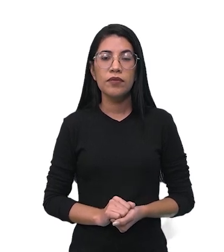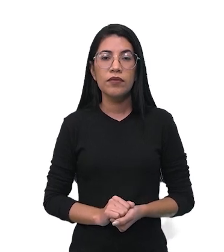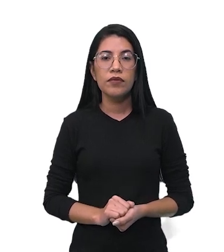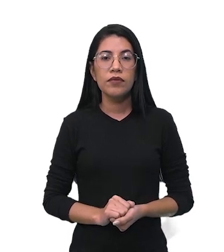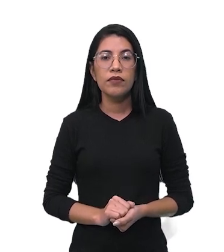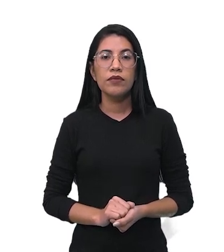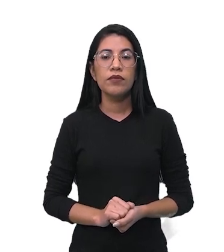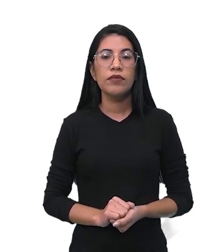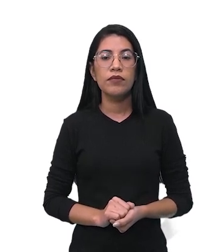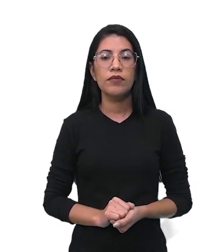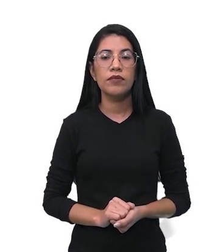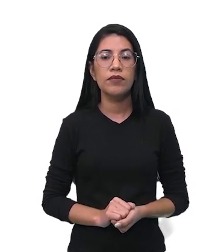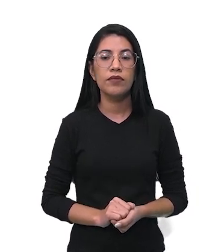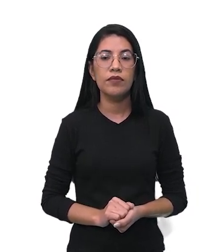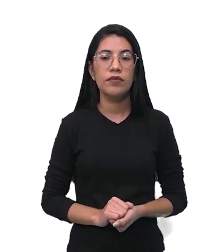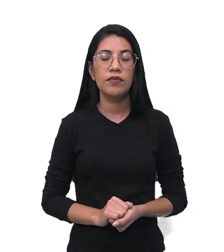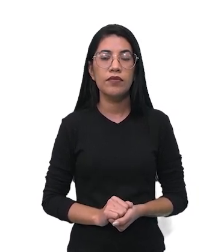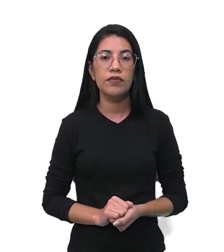dar